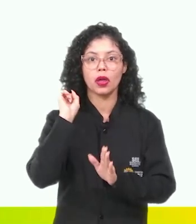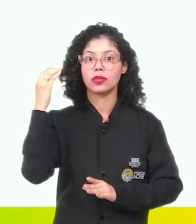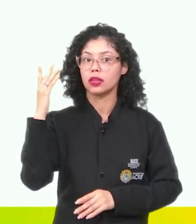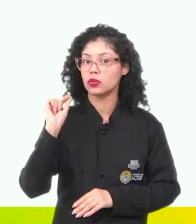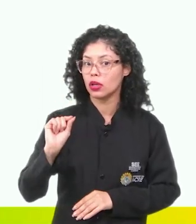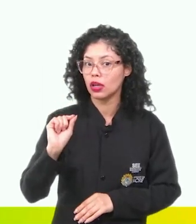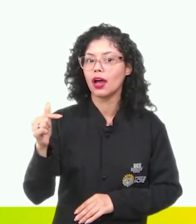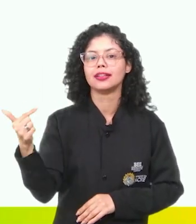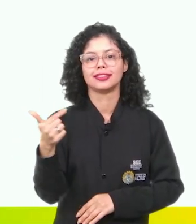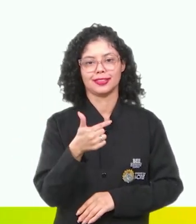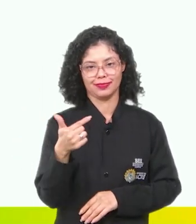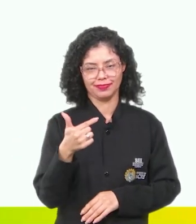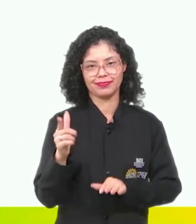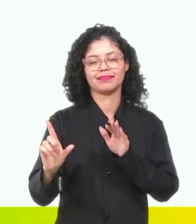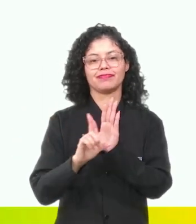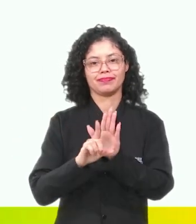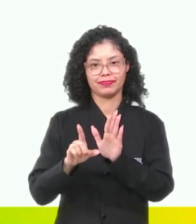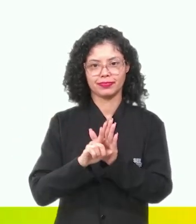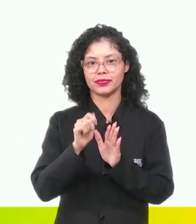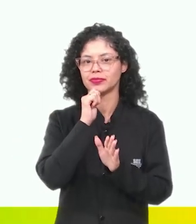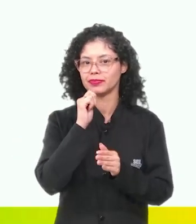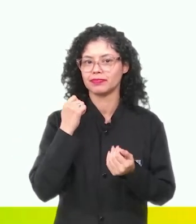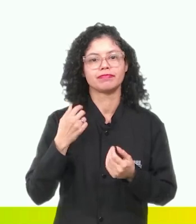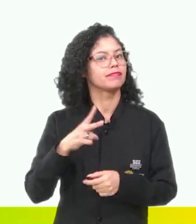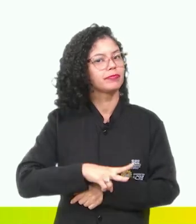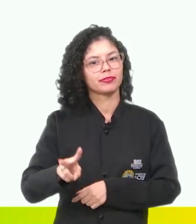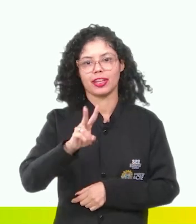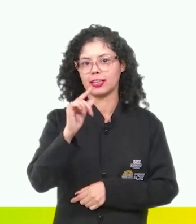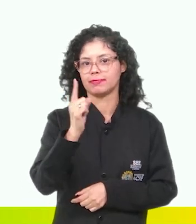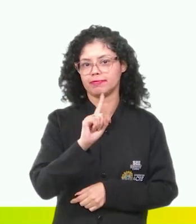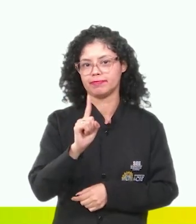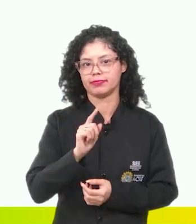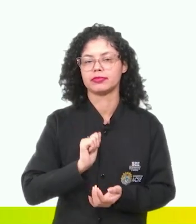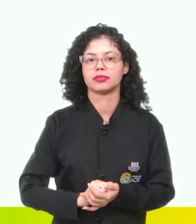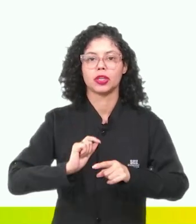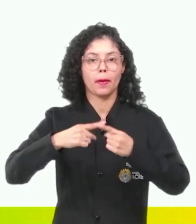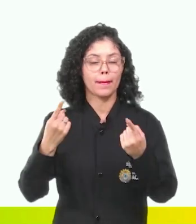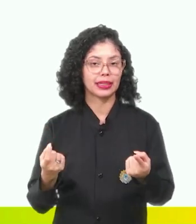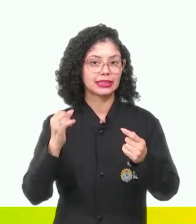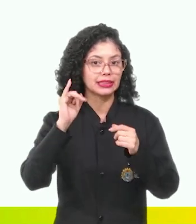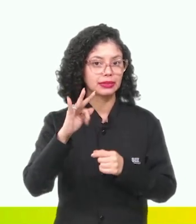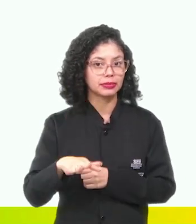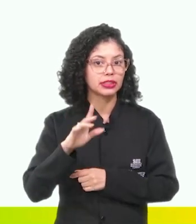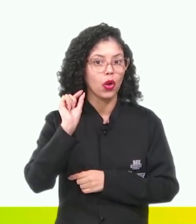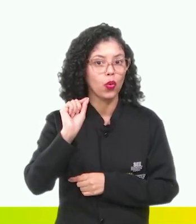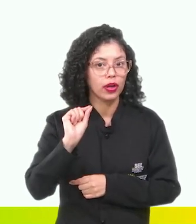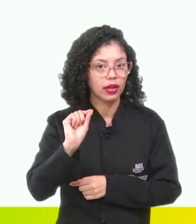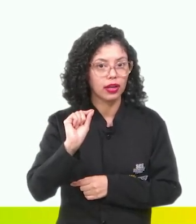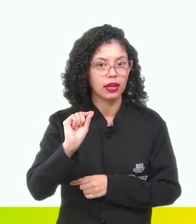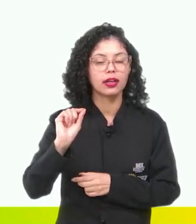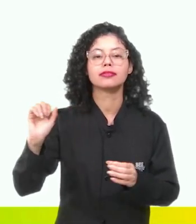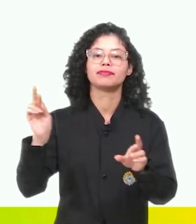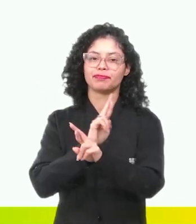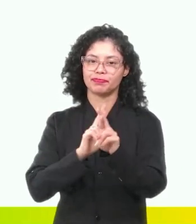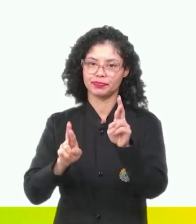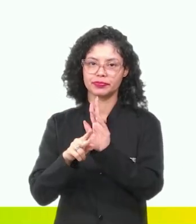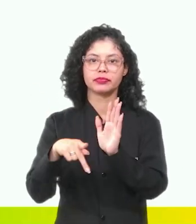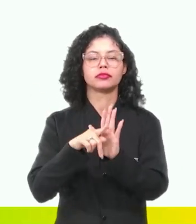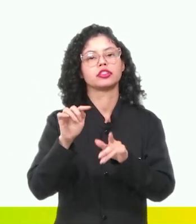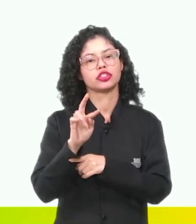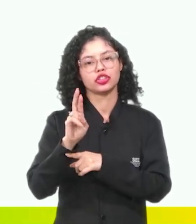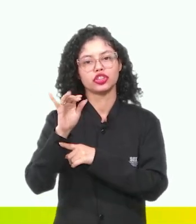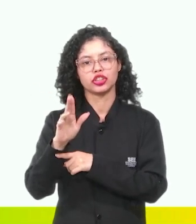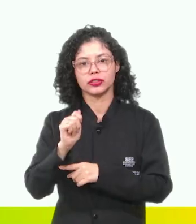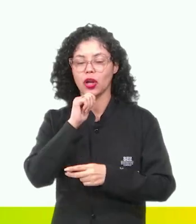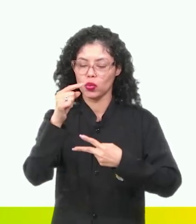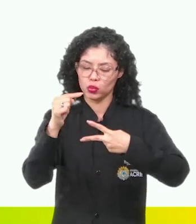A segunda lei, ela não é válida. Isso, pessoal, se chama interação gênica. É